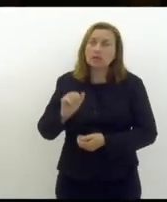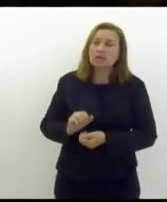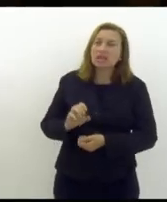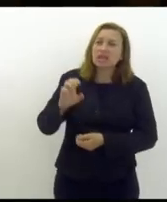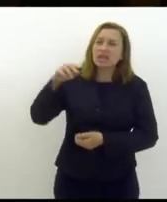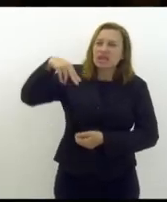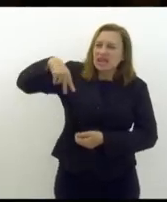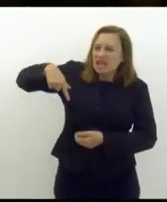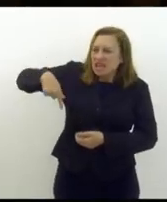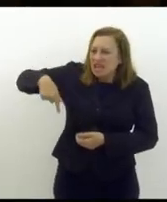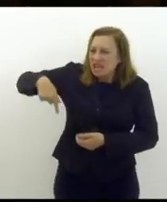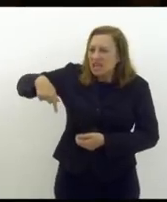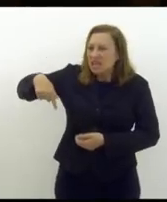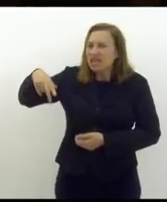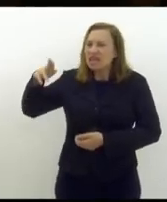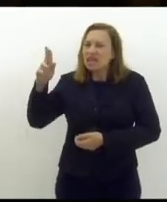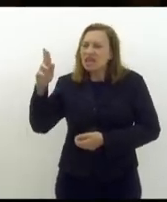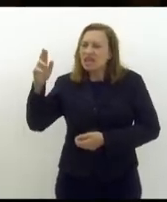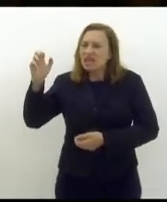Guilherme Schleder